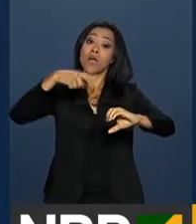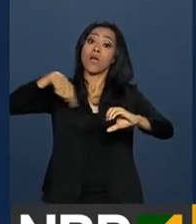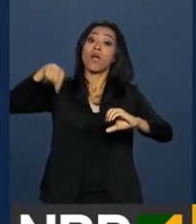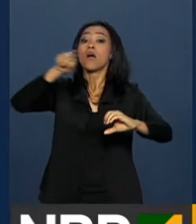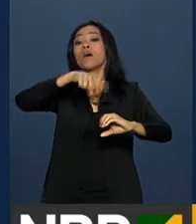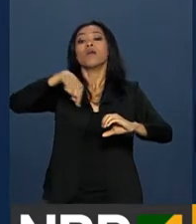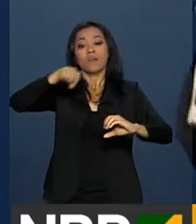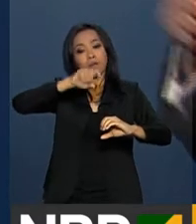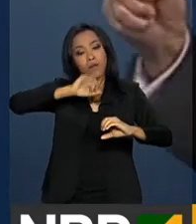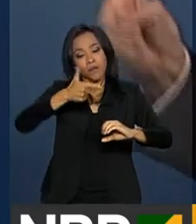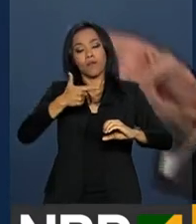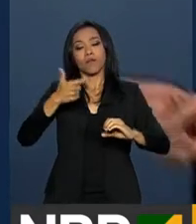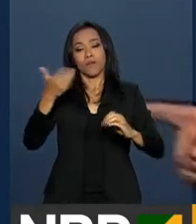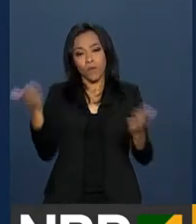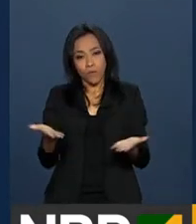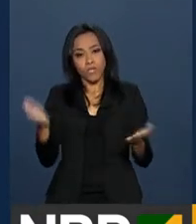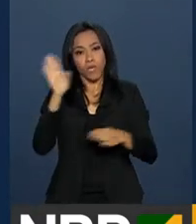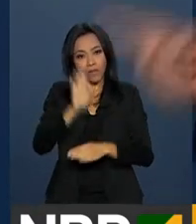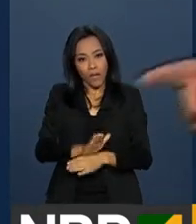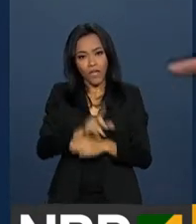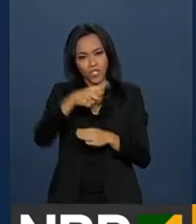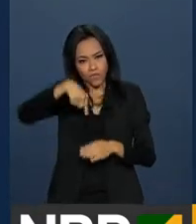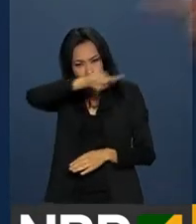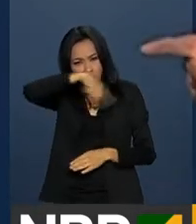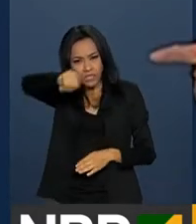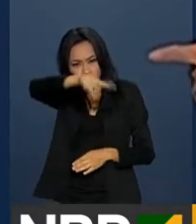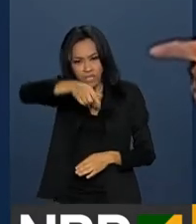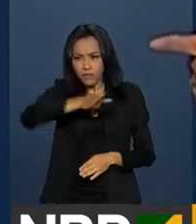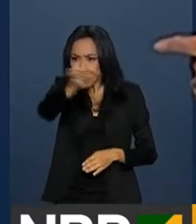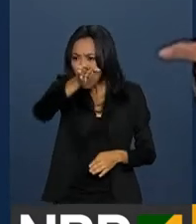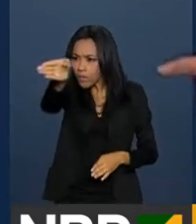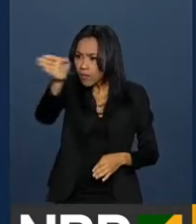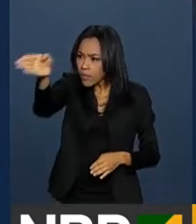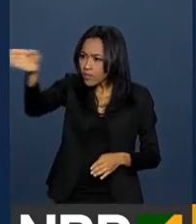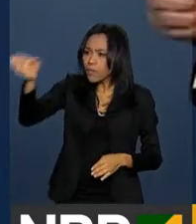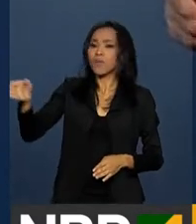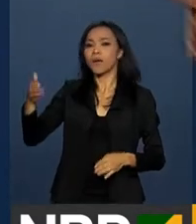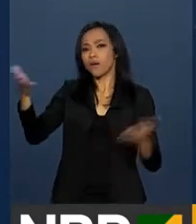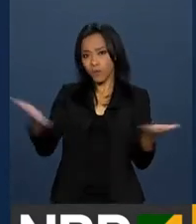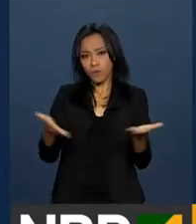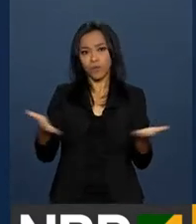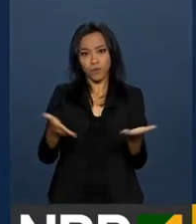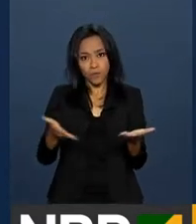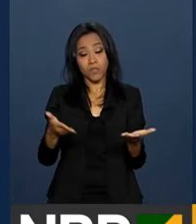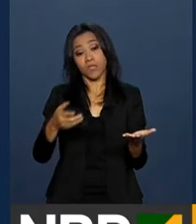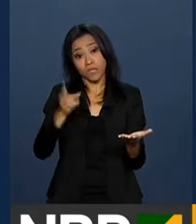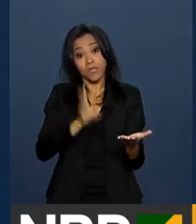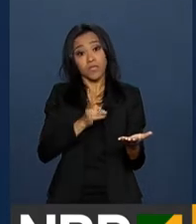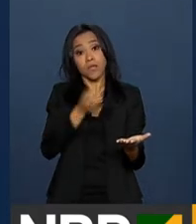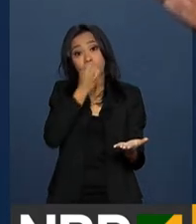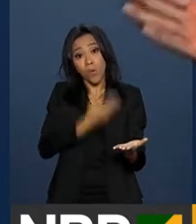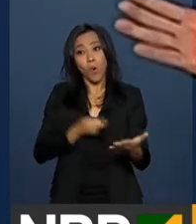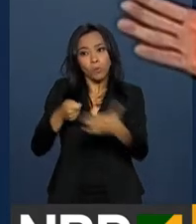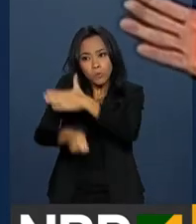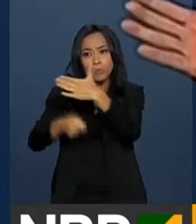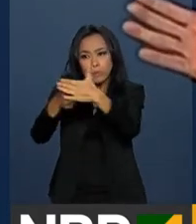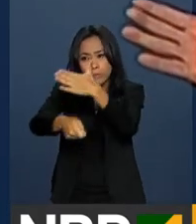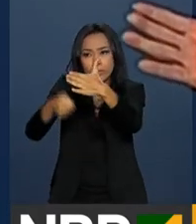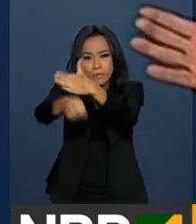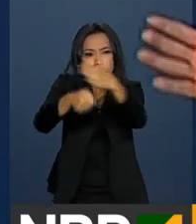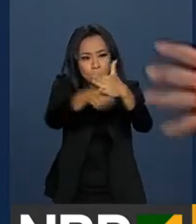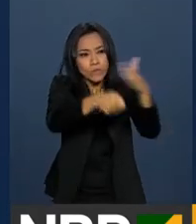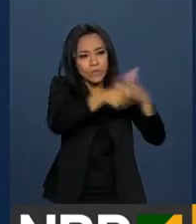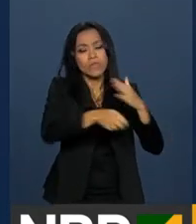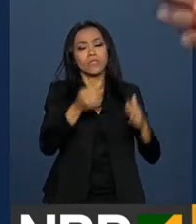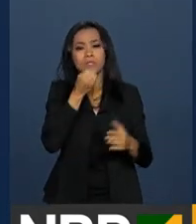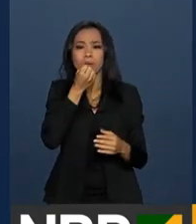Eu acho que devem ir, hoje à tarde percorram gabinete líder, etc., porque sempre convém insistir muito, vão aos ministros,